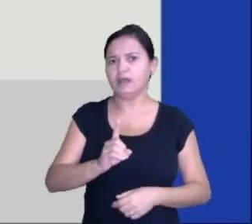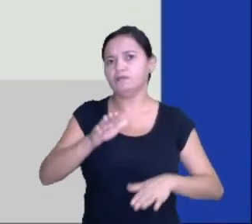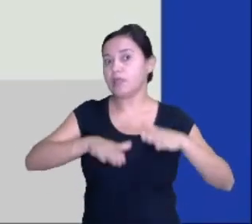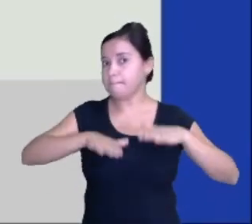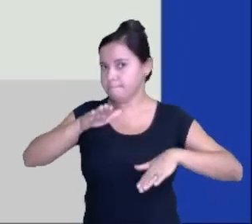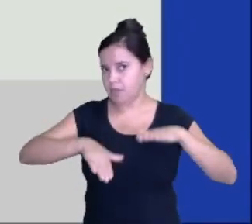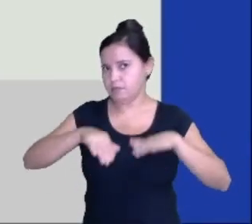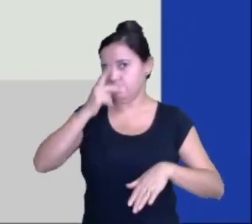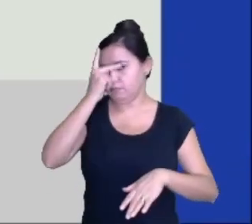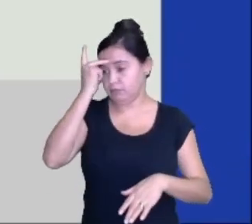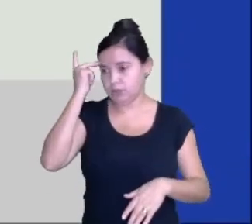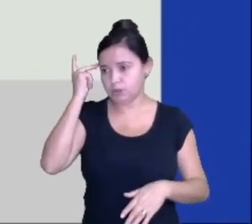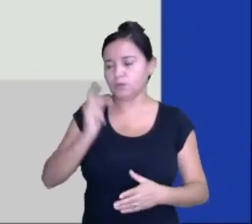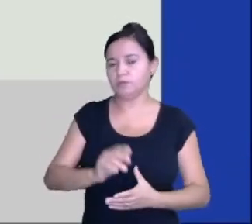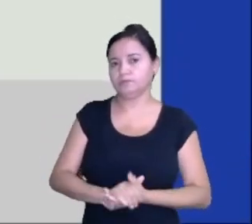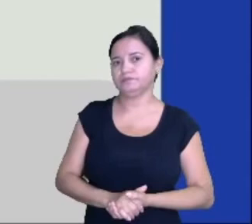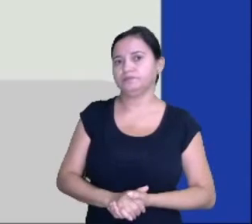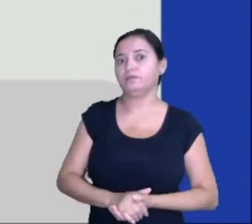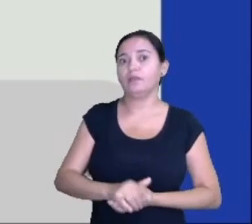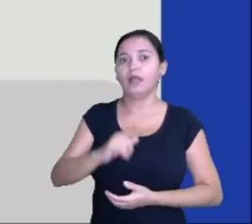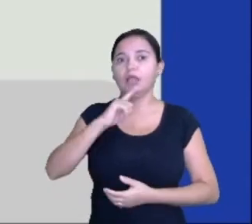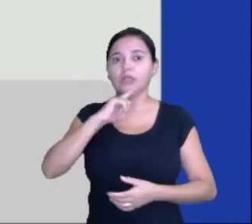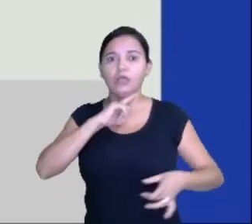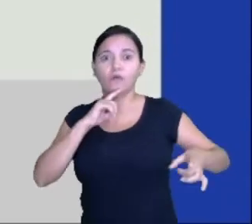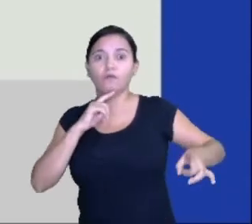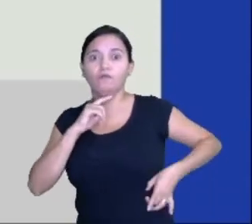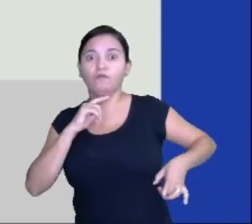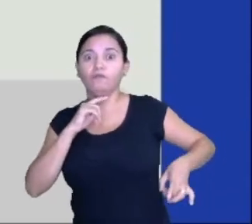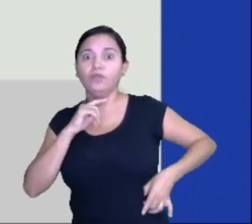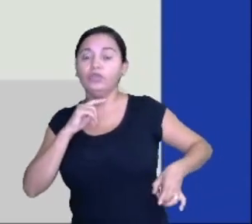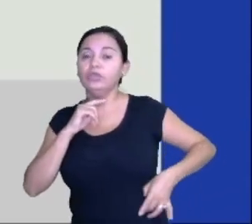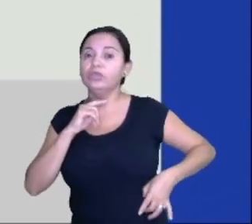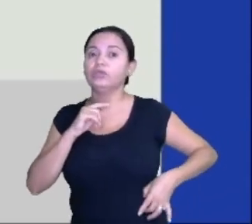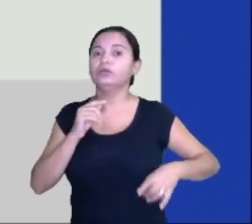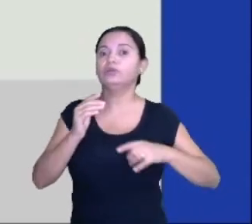o fígado, né? Ajuda na síntese das proteínas